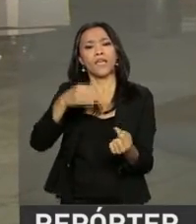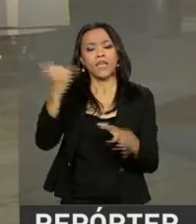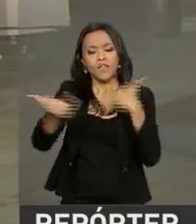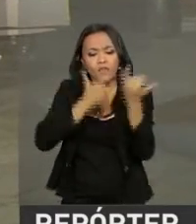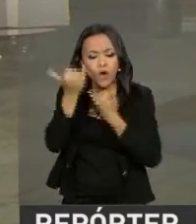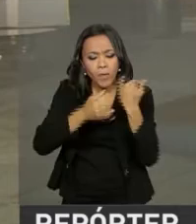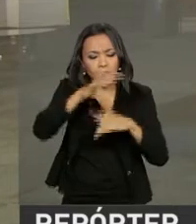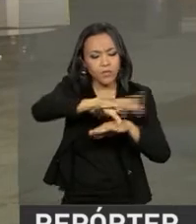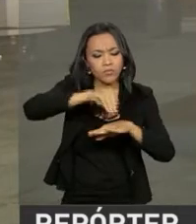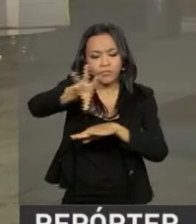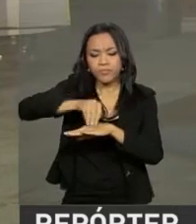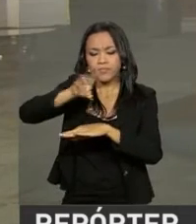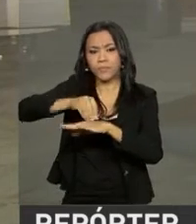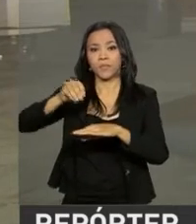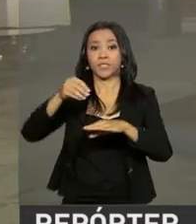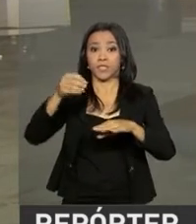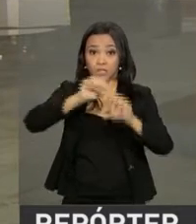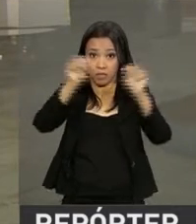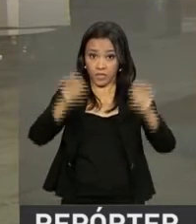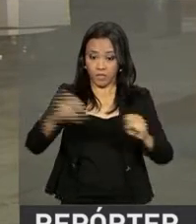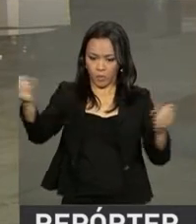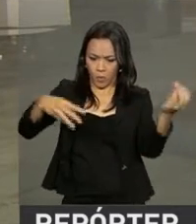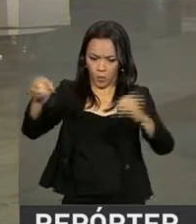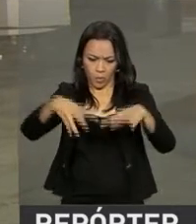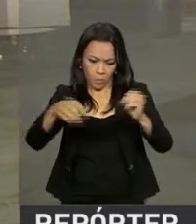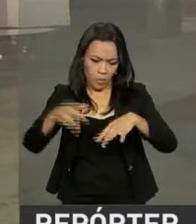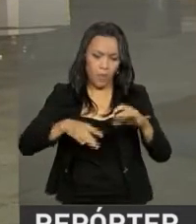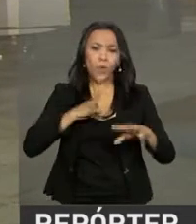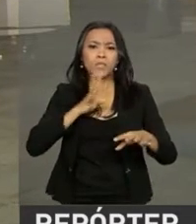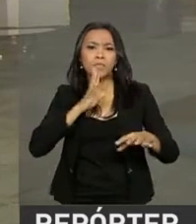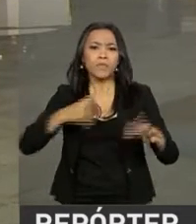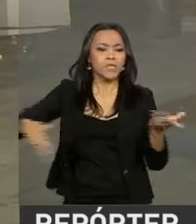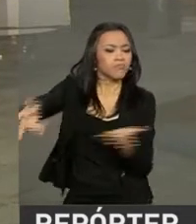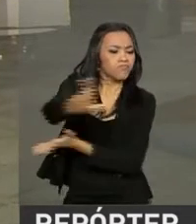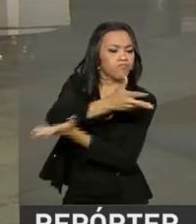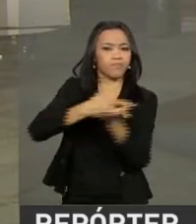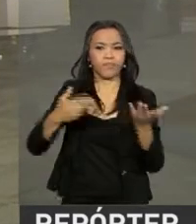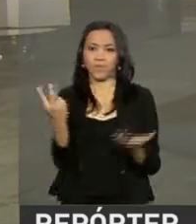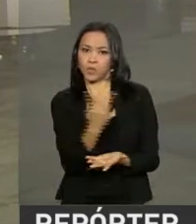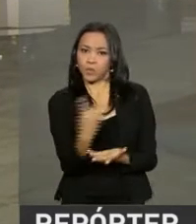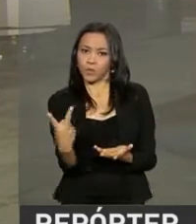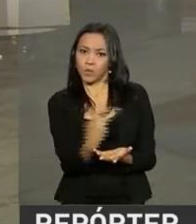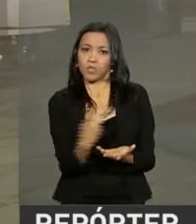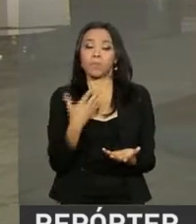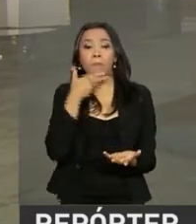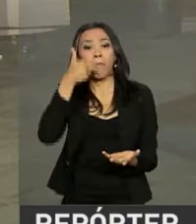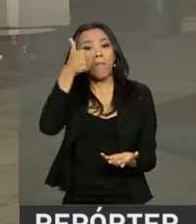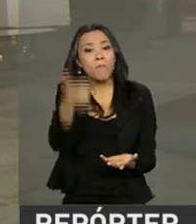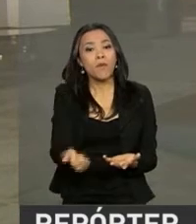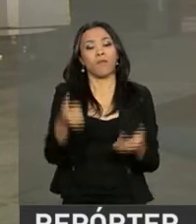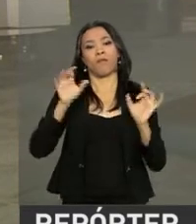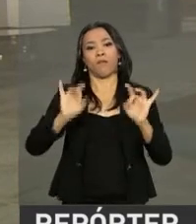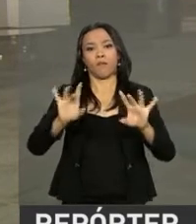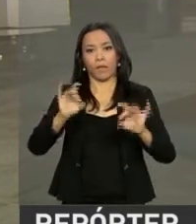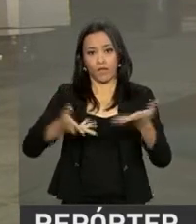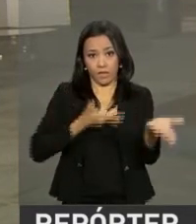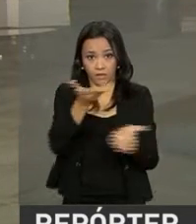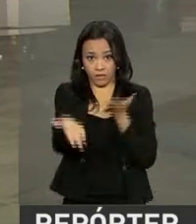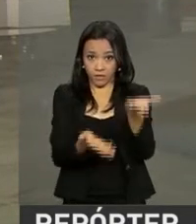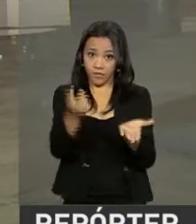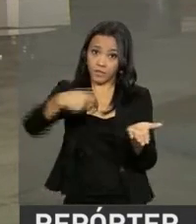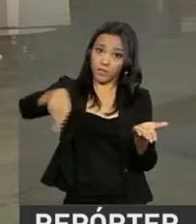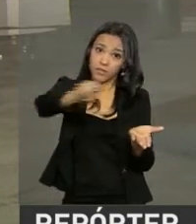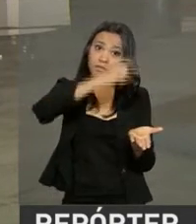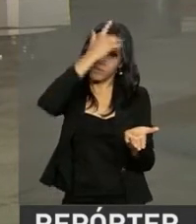ou disponibilização de dados e também o compartilhamento de conhecimentos entre os dois órgãos para melhorar a qualidade dos serviços prestados